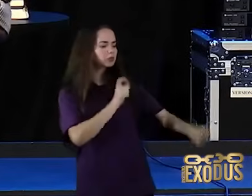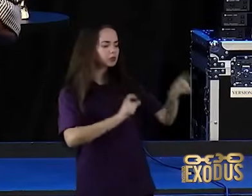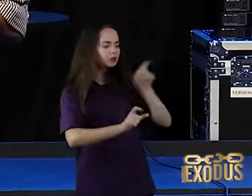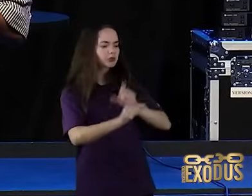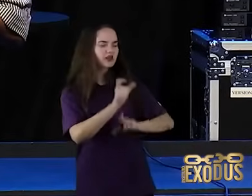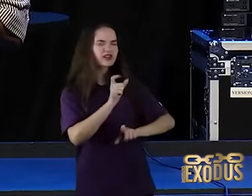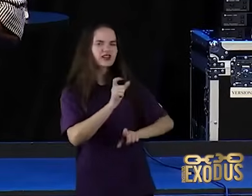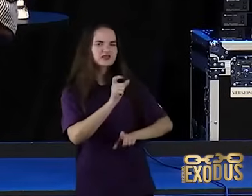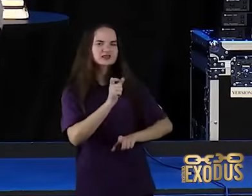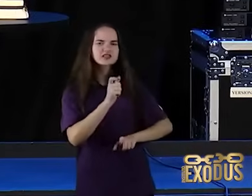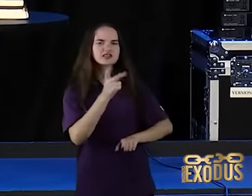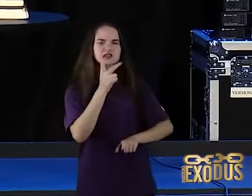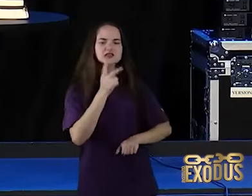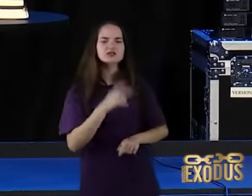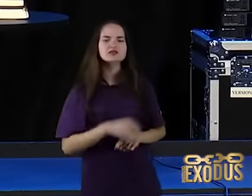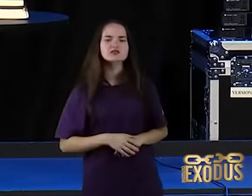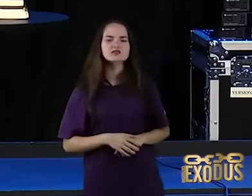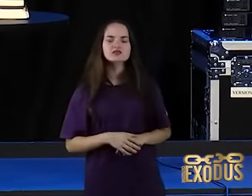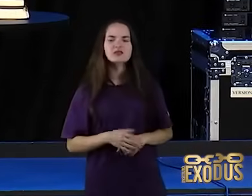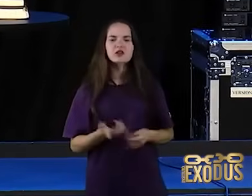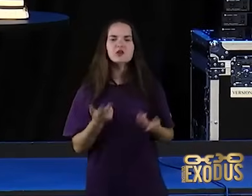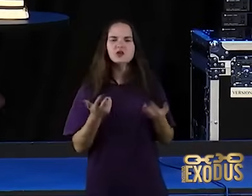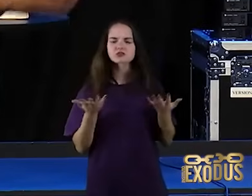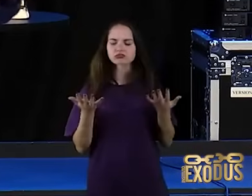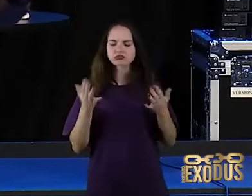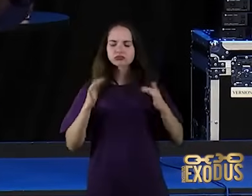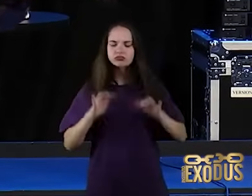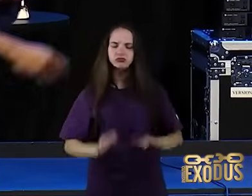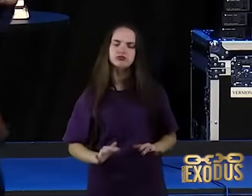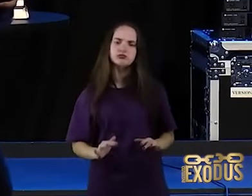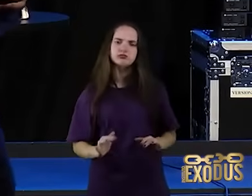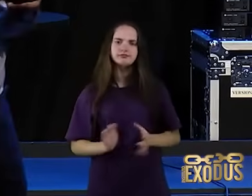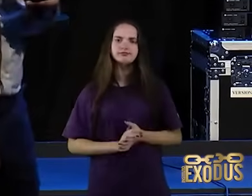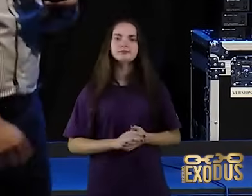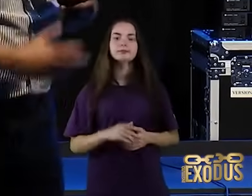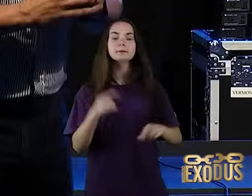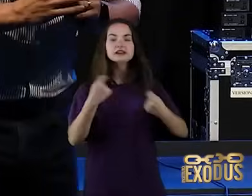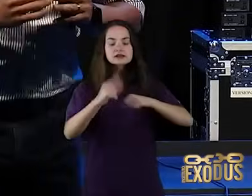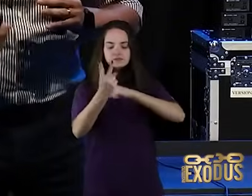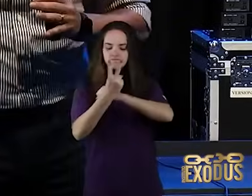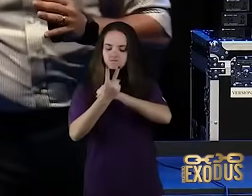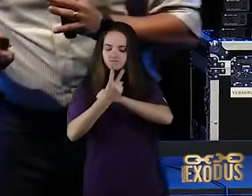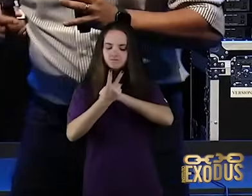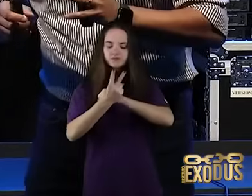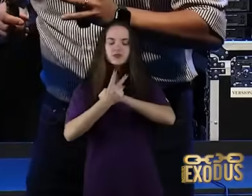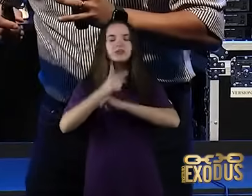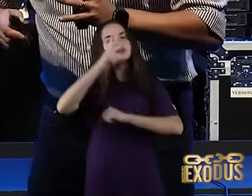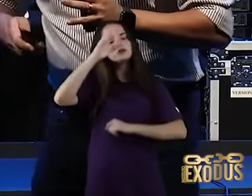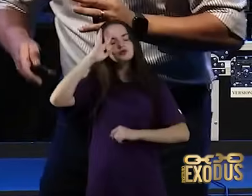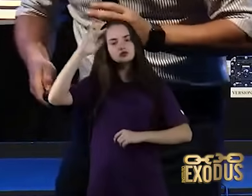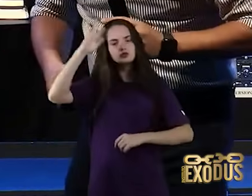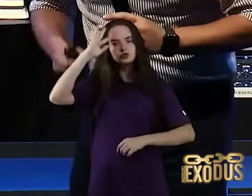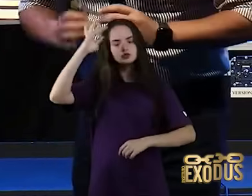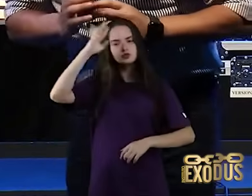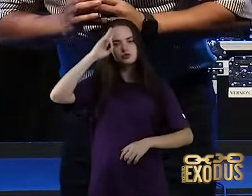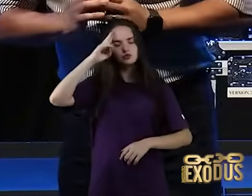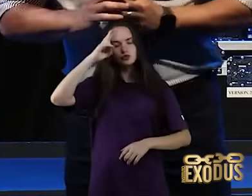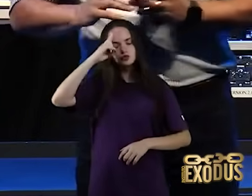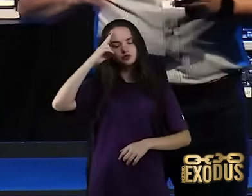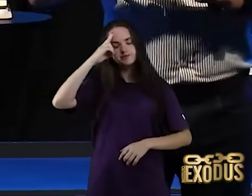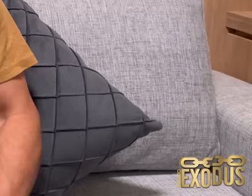desanimar é só maneira de jogar Minha autoestima lá embaixo prot teu sonho gosto de sal gente